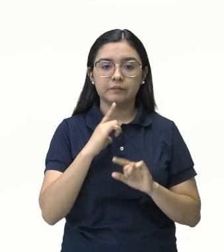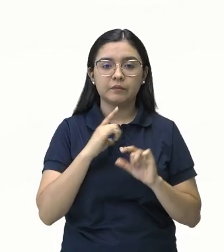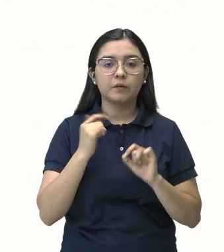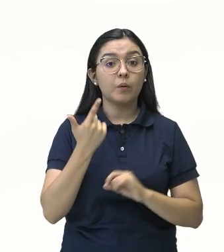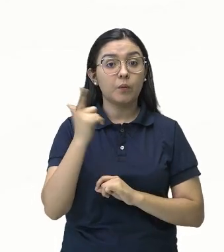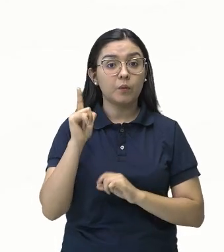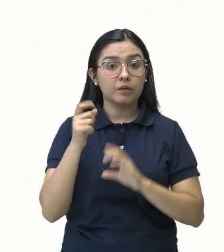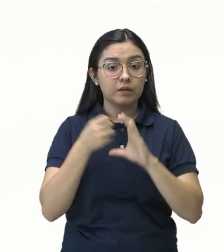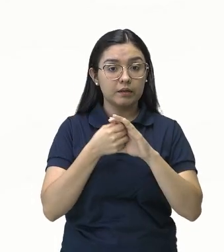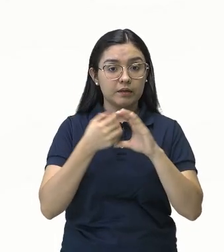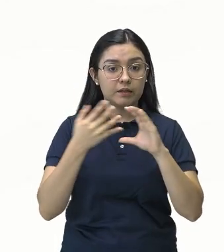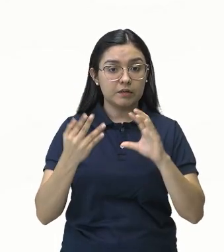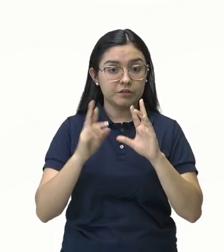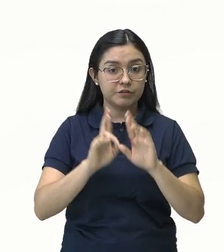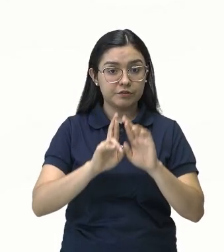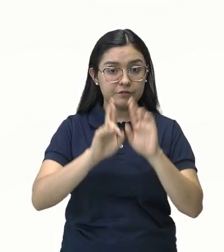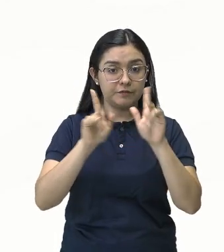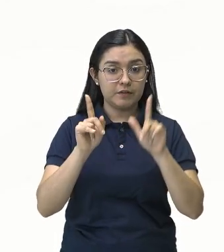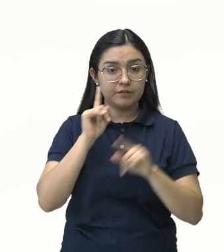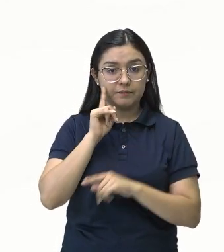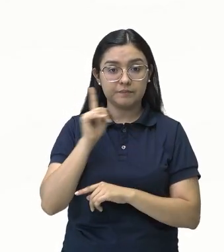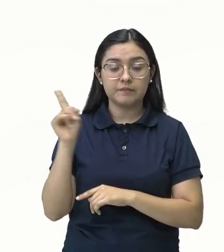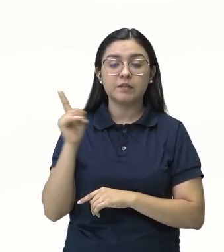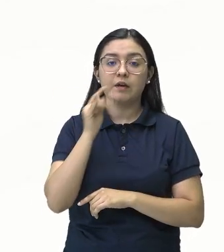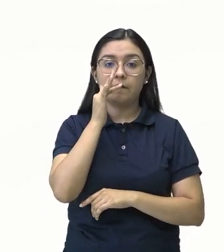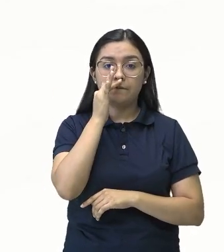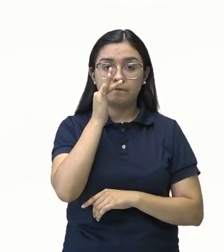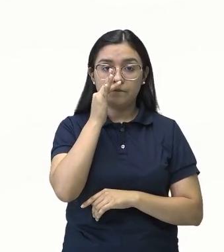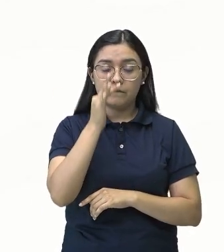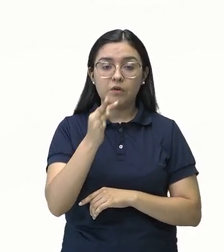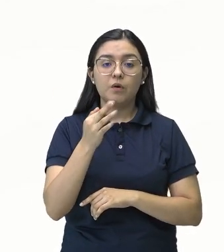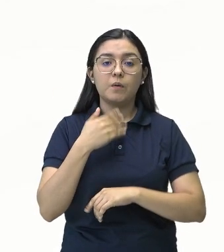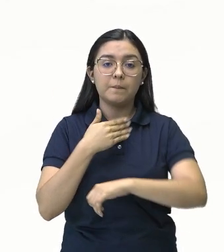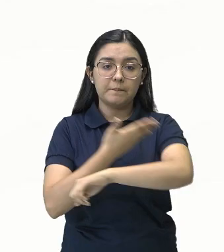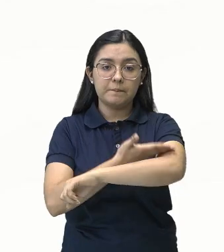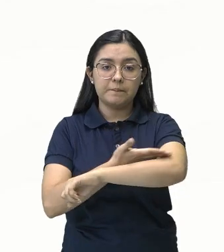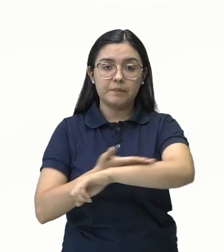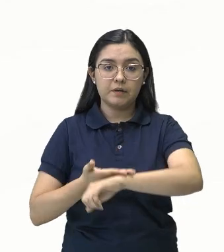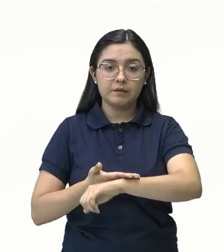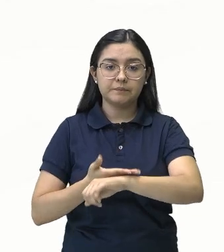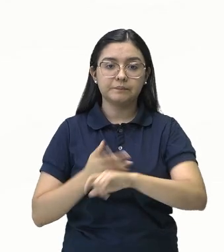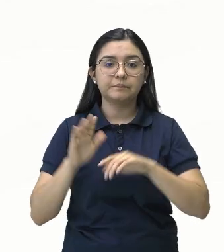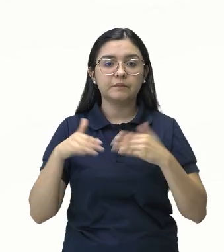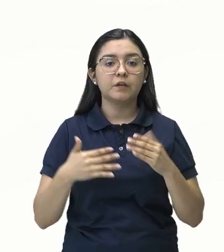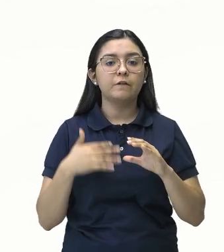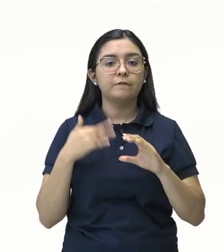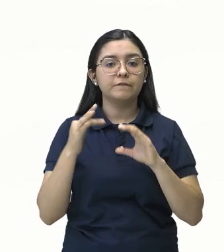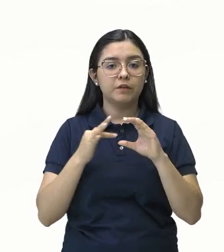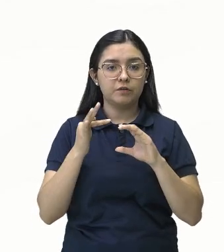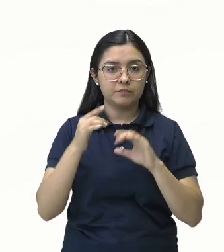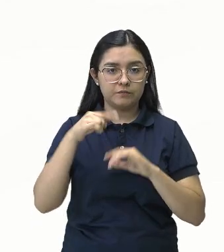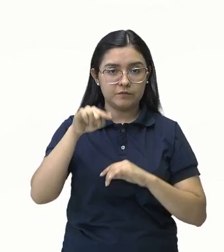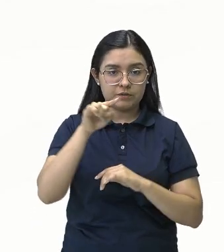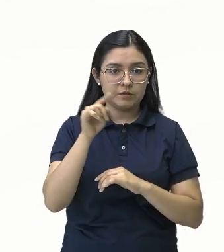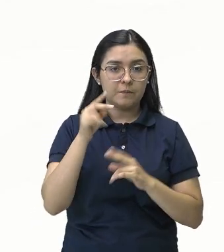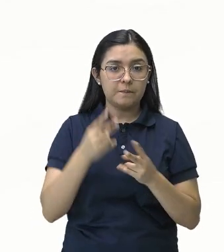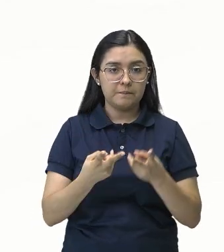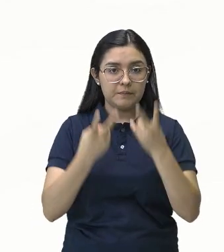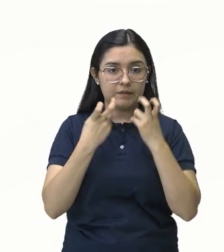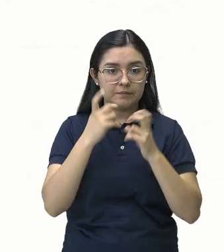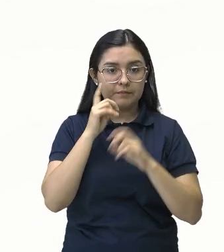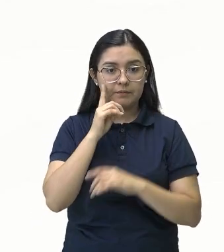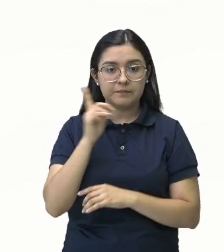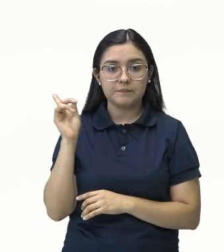outra característica aqui diferente no meio, que é branca. Ou seja, o fenótipo, que é o que você está vendo